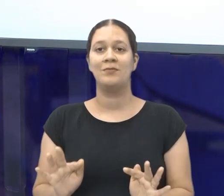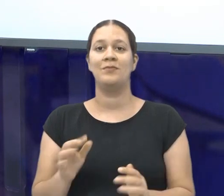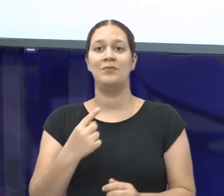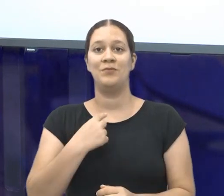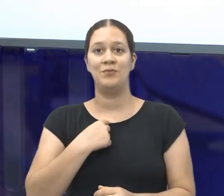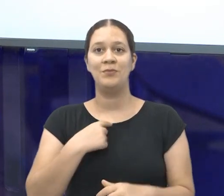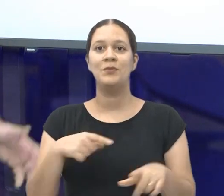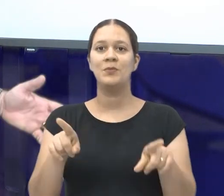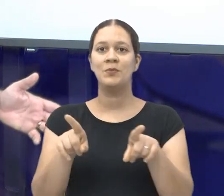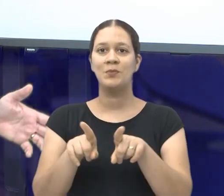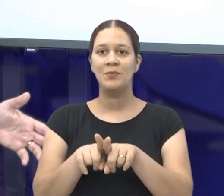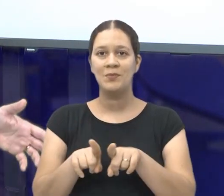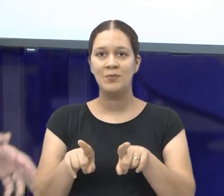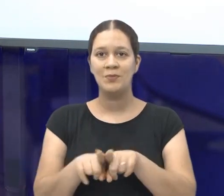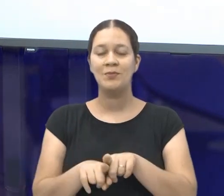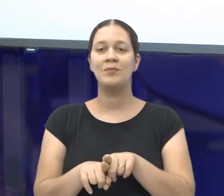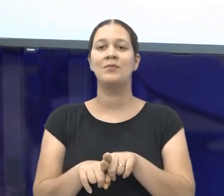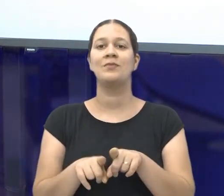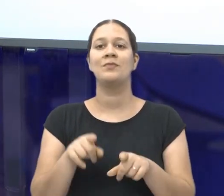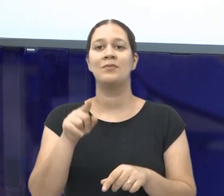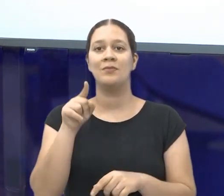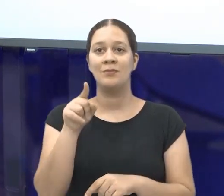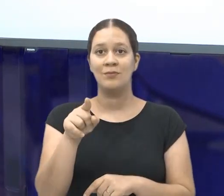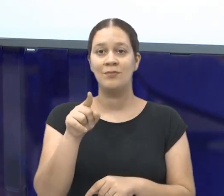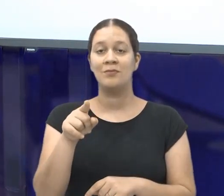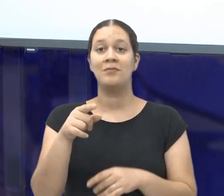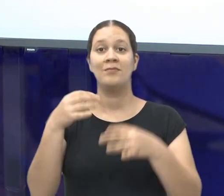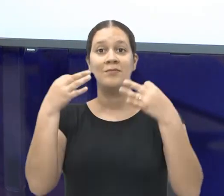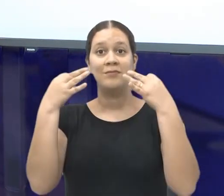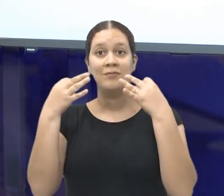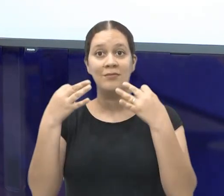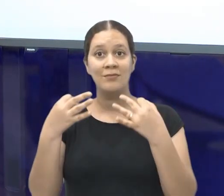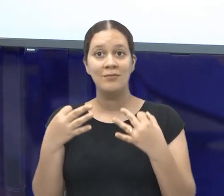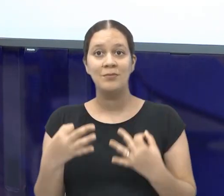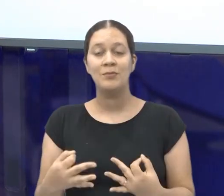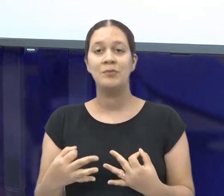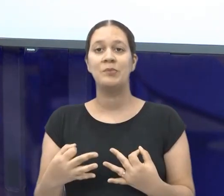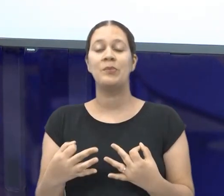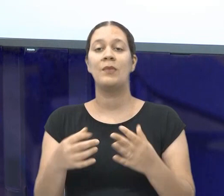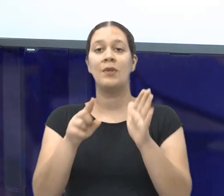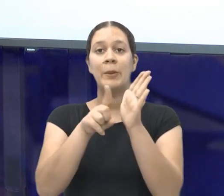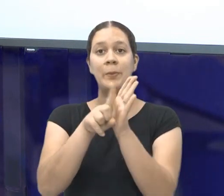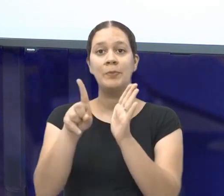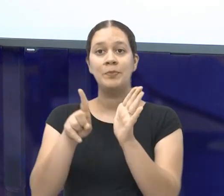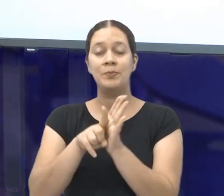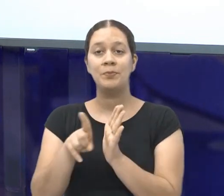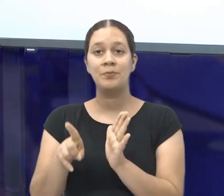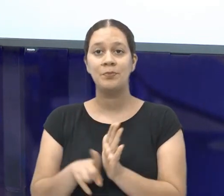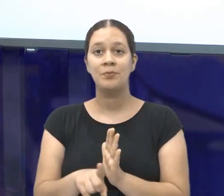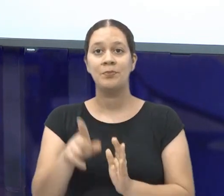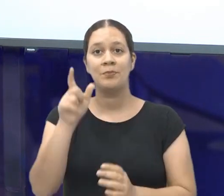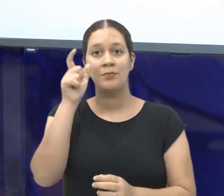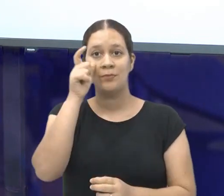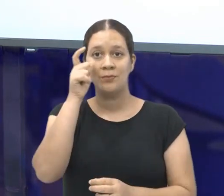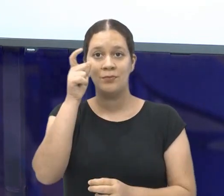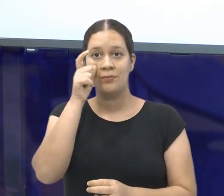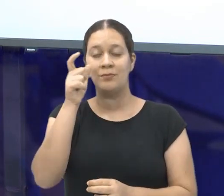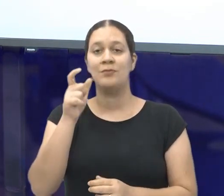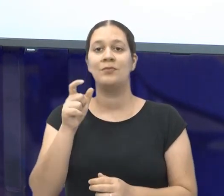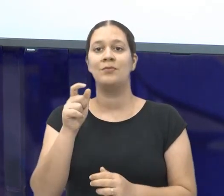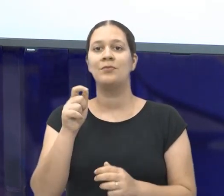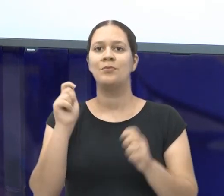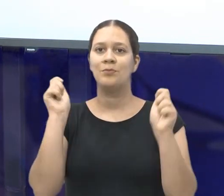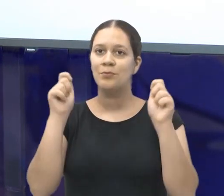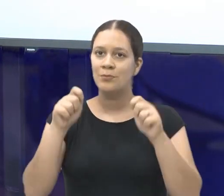aqui também, que é que você certamente vai ter acertado, não é? Porque são questões bem interessantes e possíveis de terem